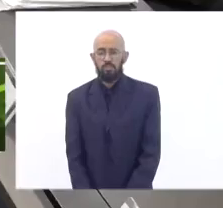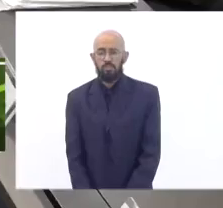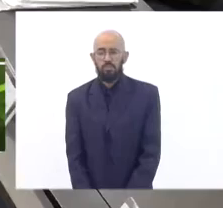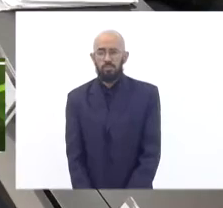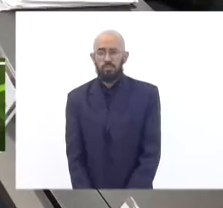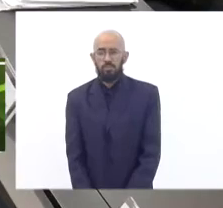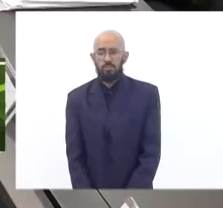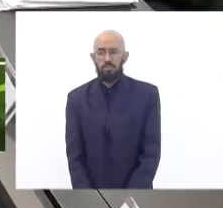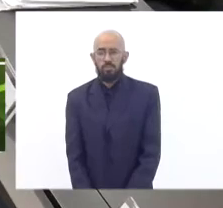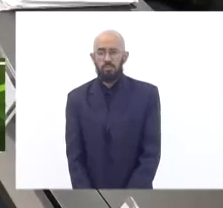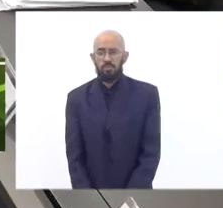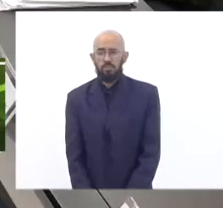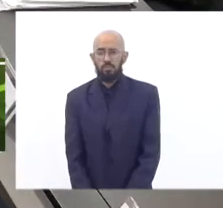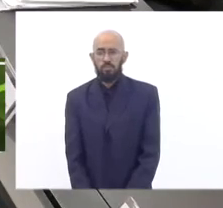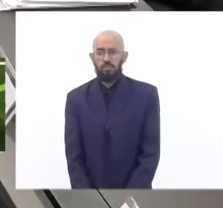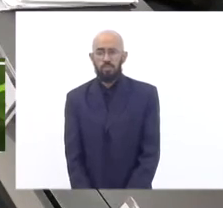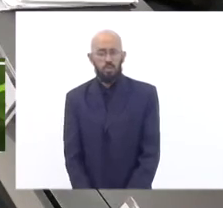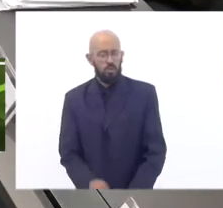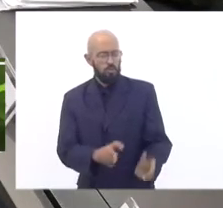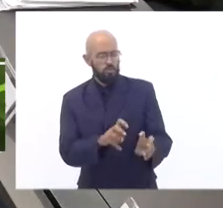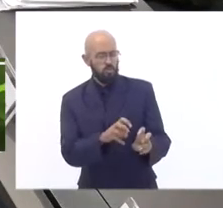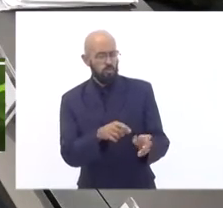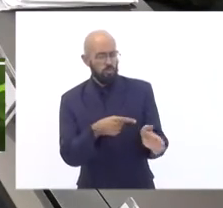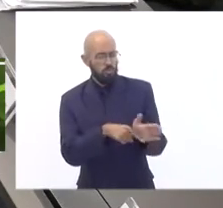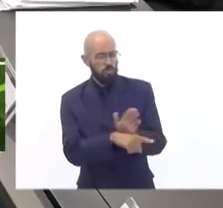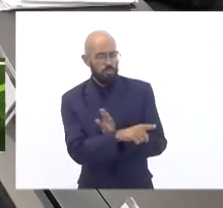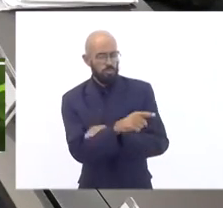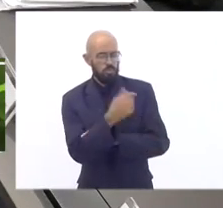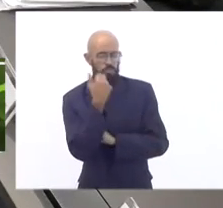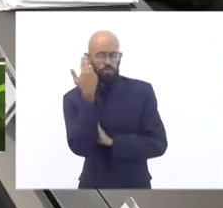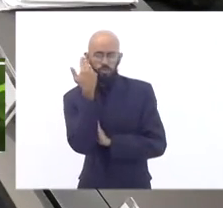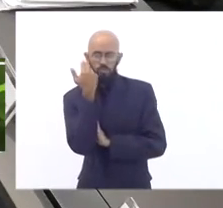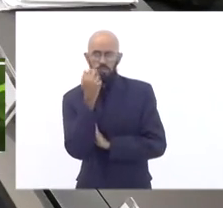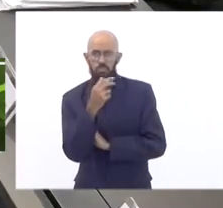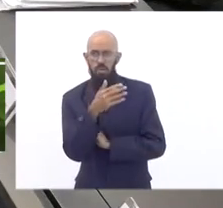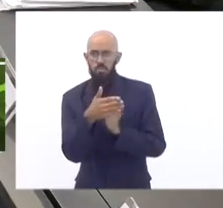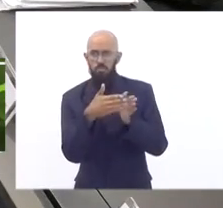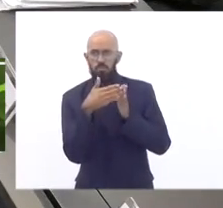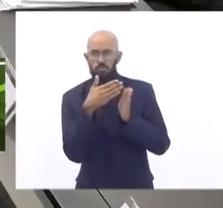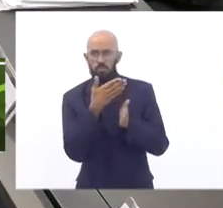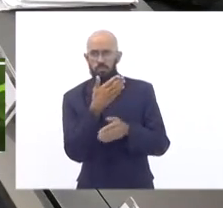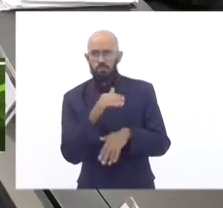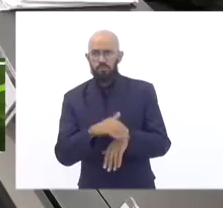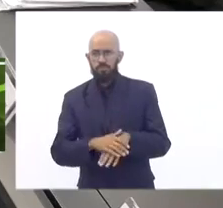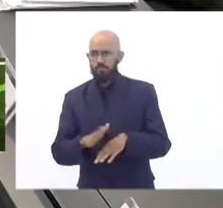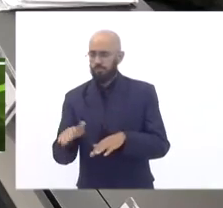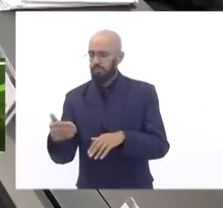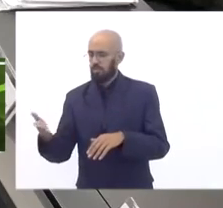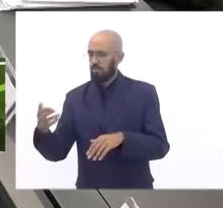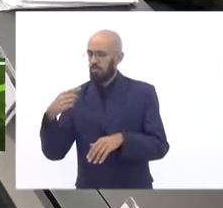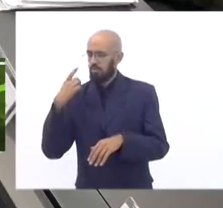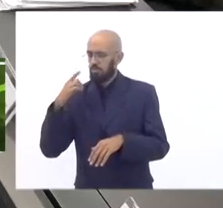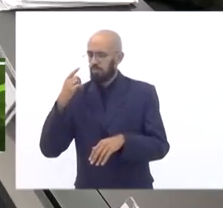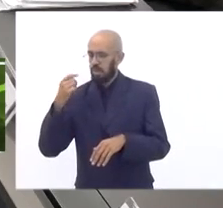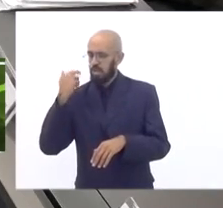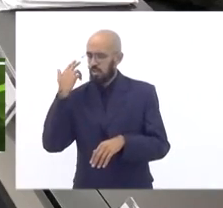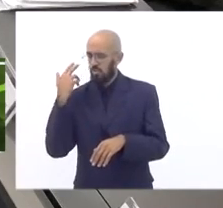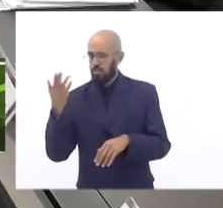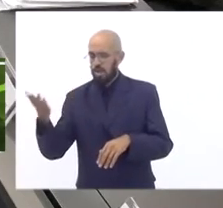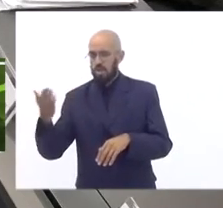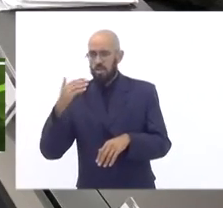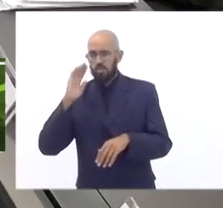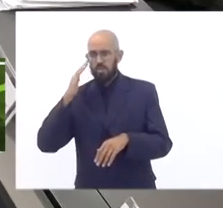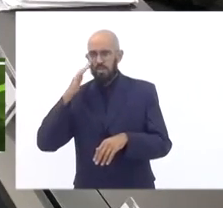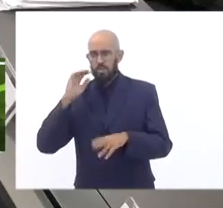A respeito das indagações, deputado Leomar Coelho, por gentileza. Eu entendo que, na verdade, deputado Leomar, todas essas questões